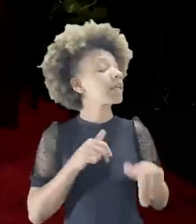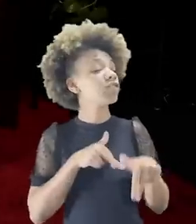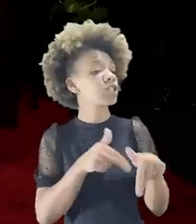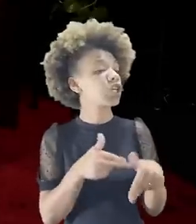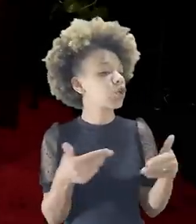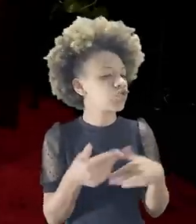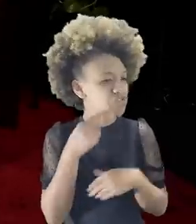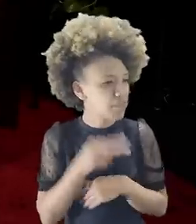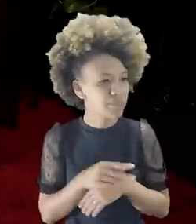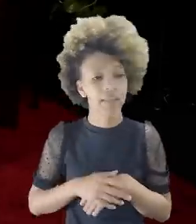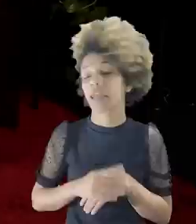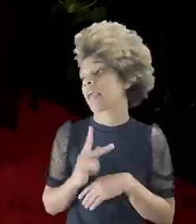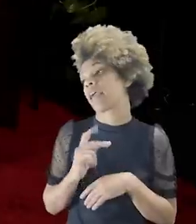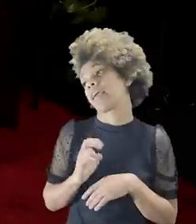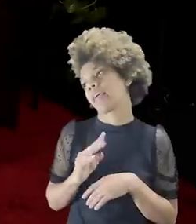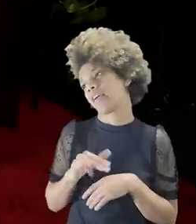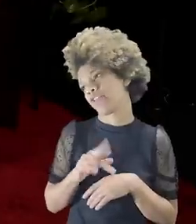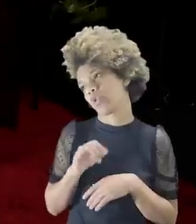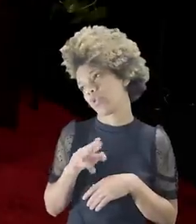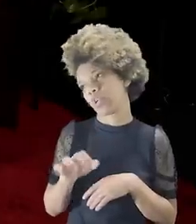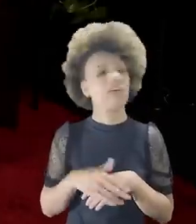você marcou que você olhou pelo amor de Deus